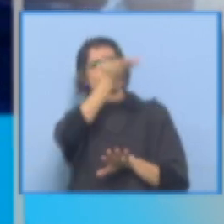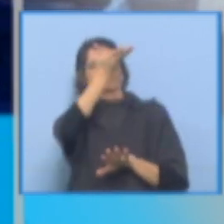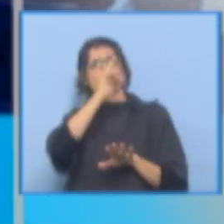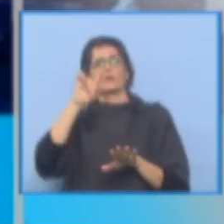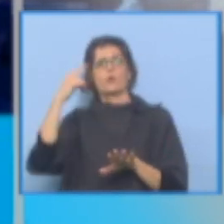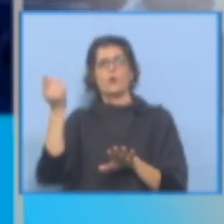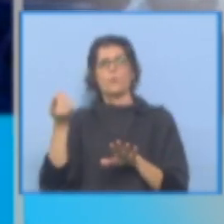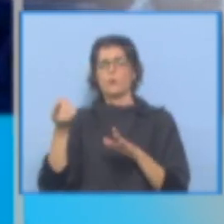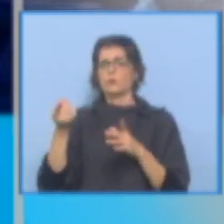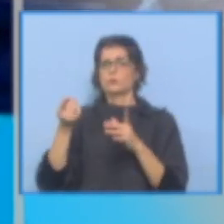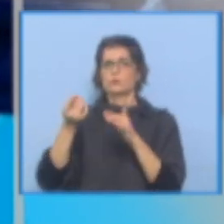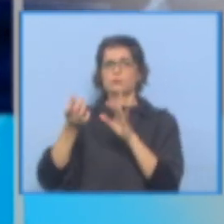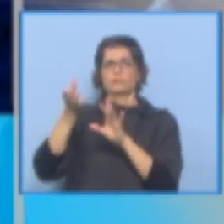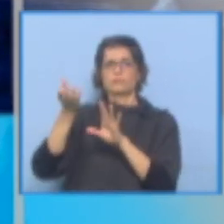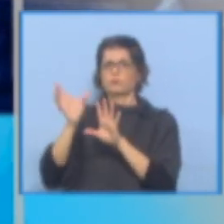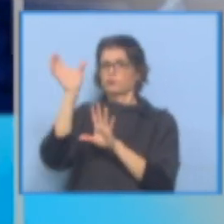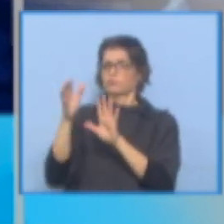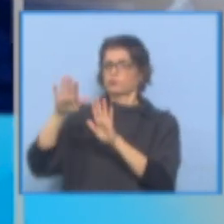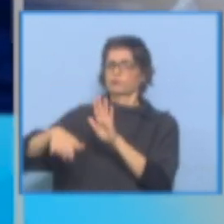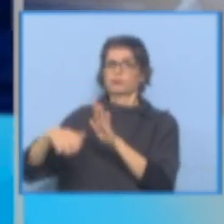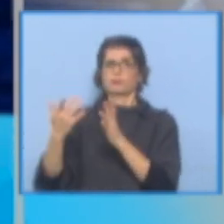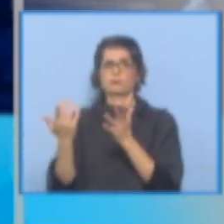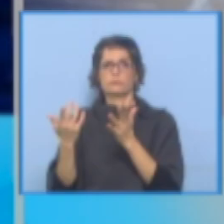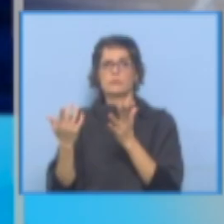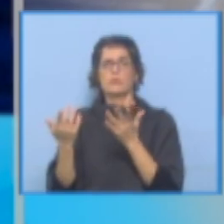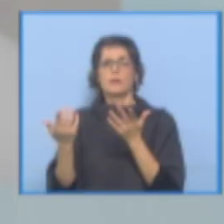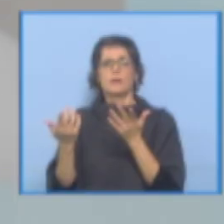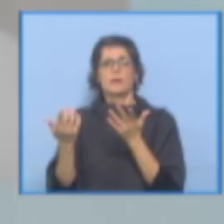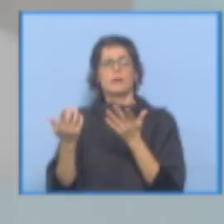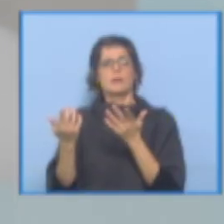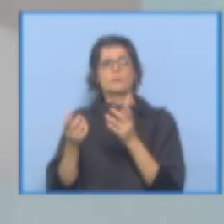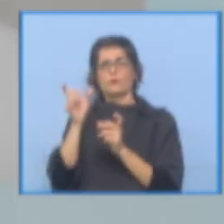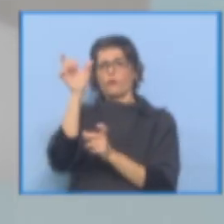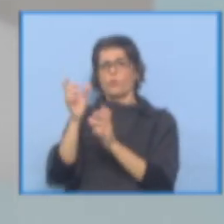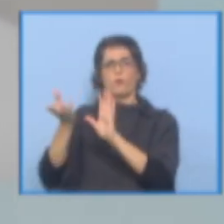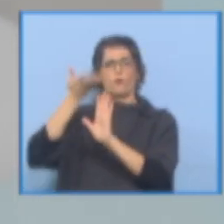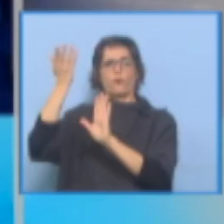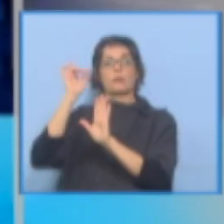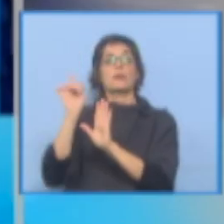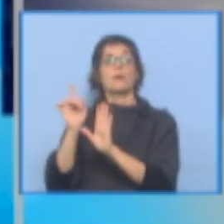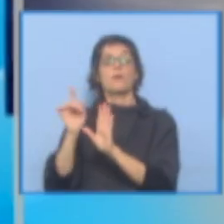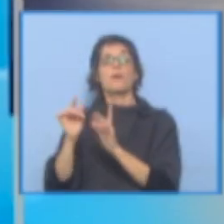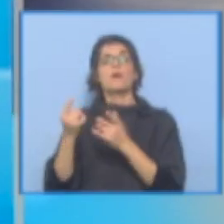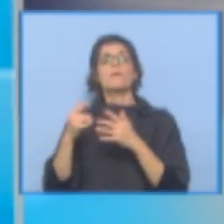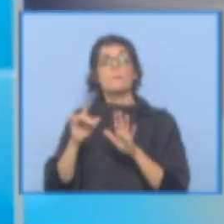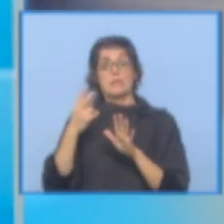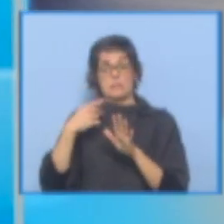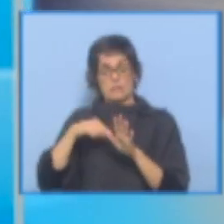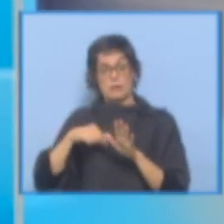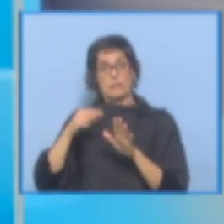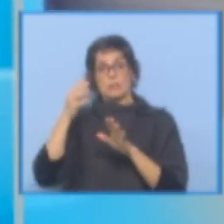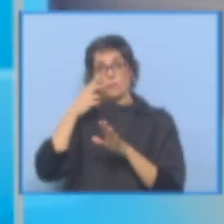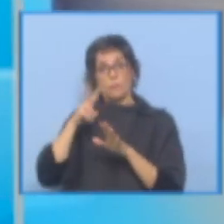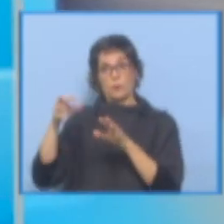Dom Sebastião, que vem aí, de figuras assim. Temos que olhar a